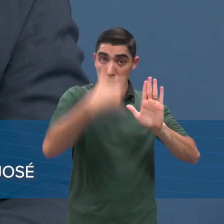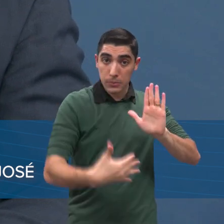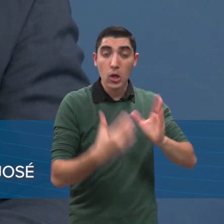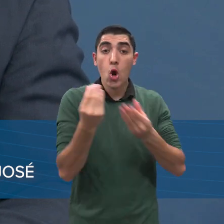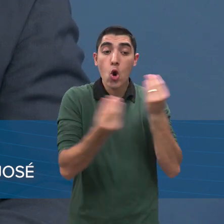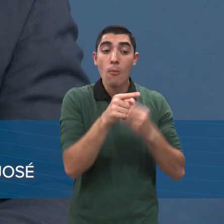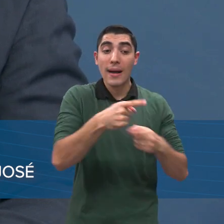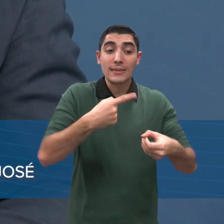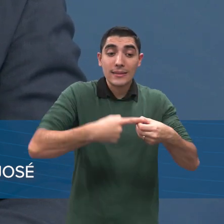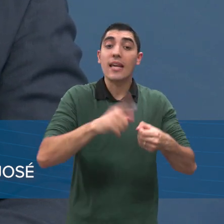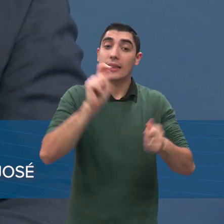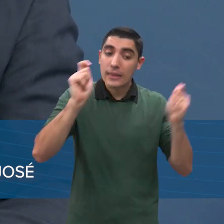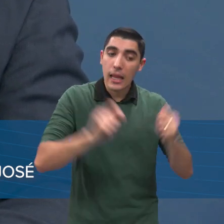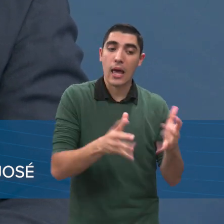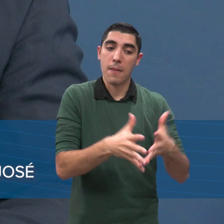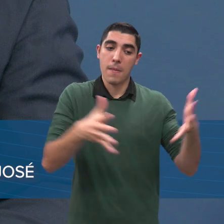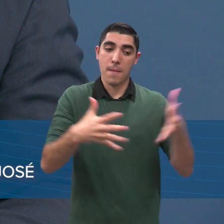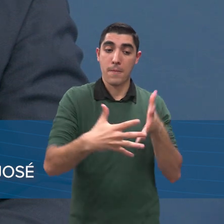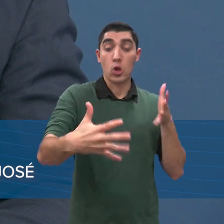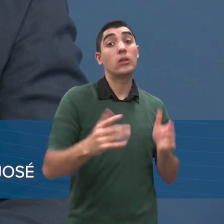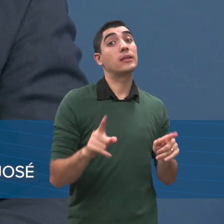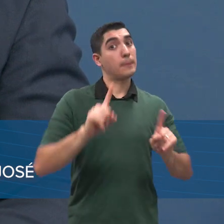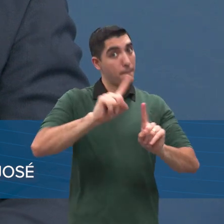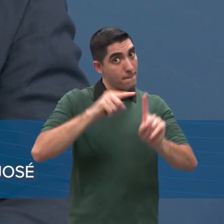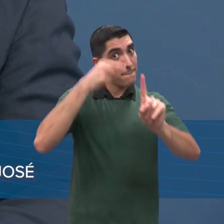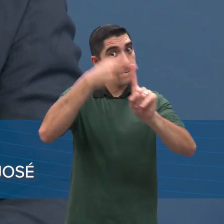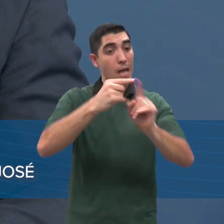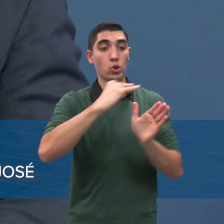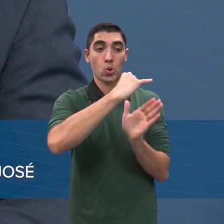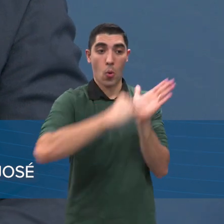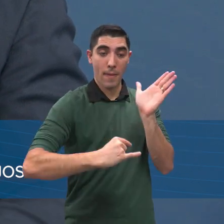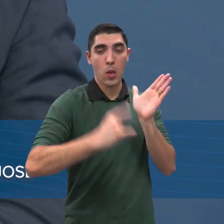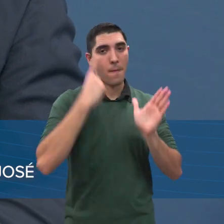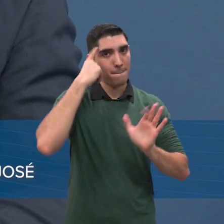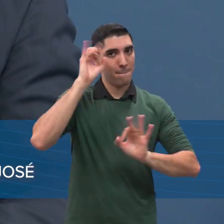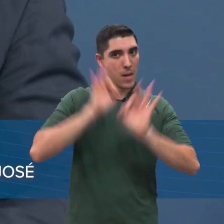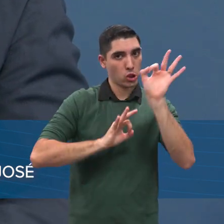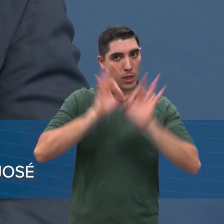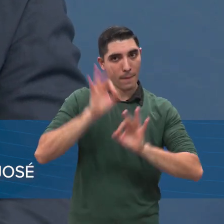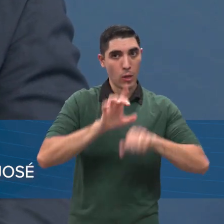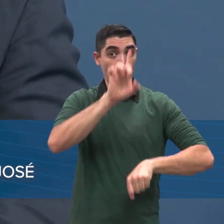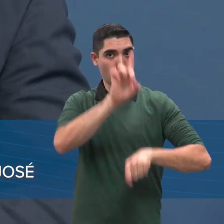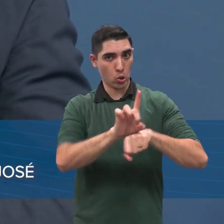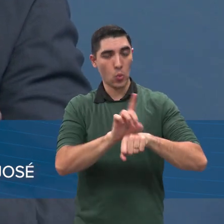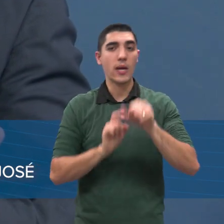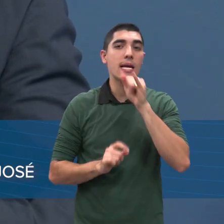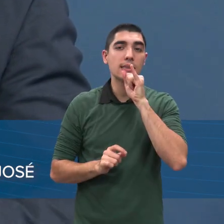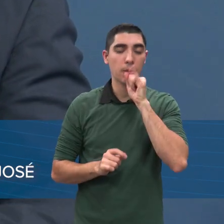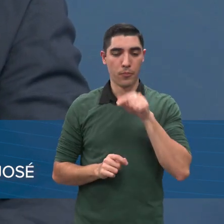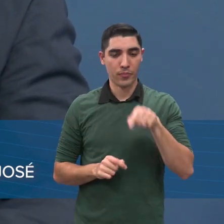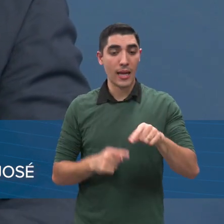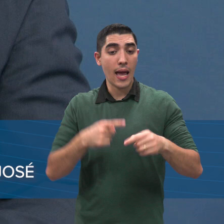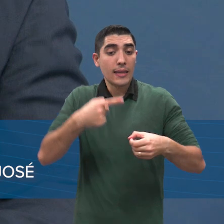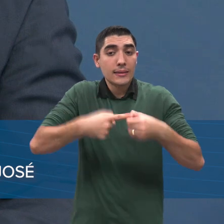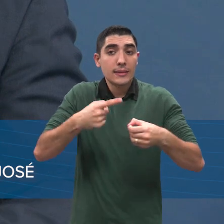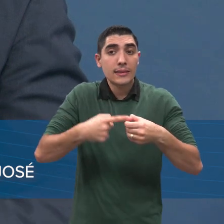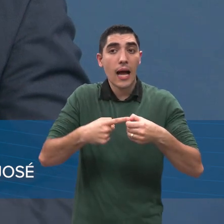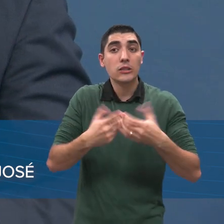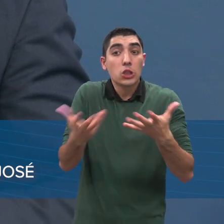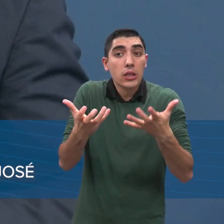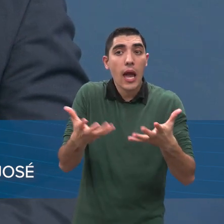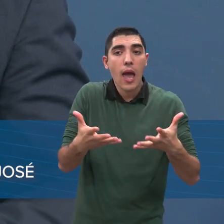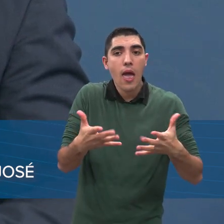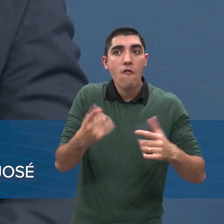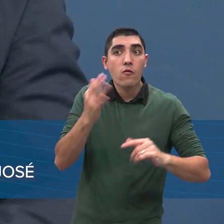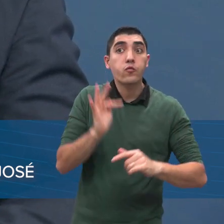Junto com ainda o plano diretor, né? Que fala assim, para onde que a cidade vai, que cidade nós queremos, né? Então, você tem